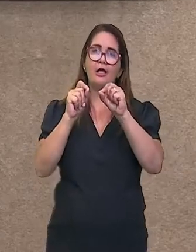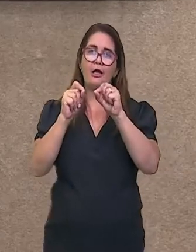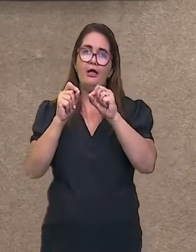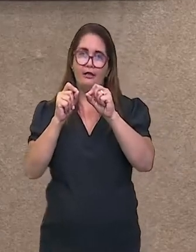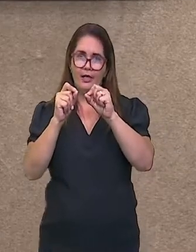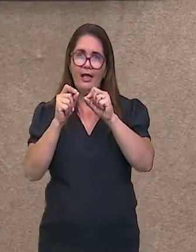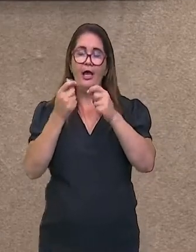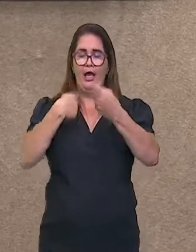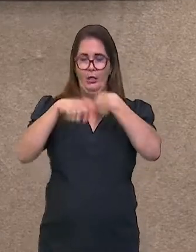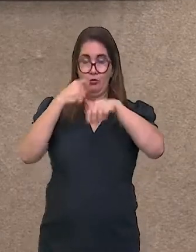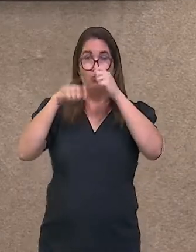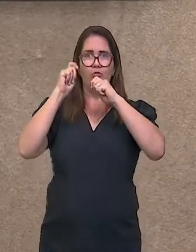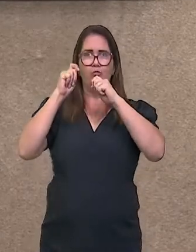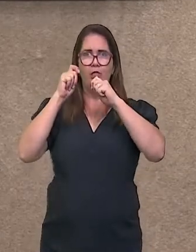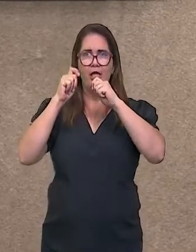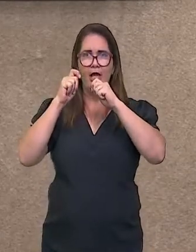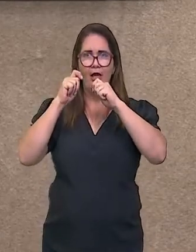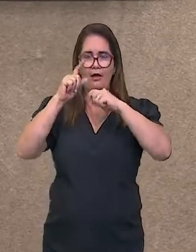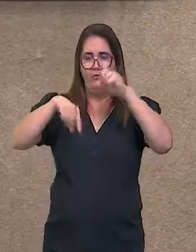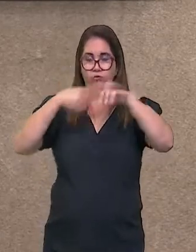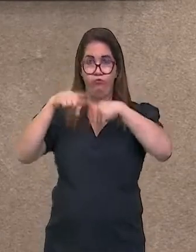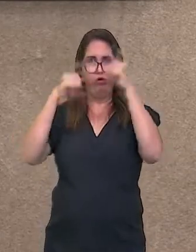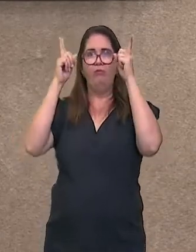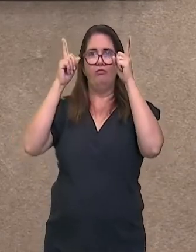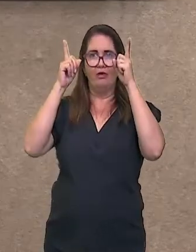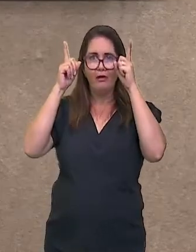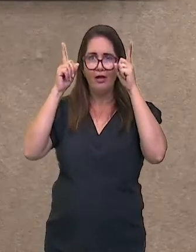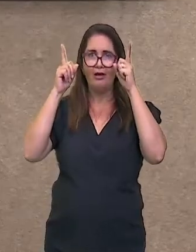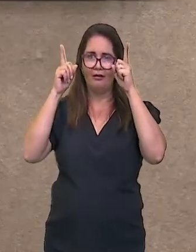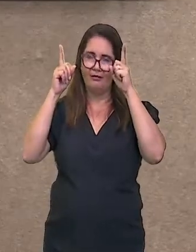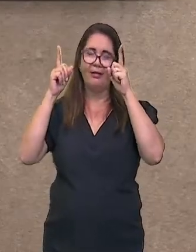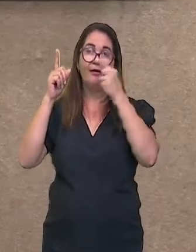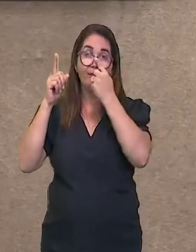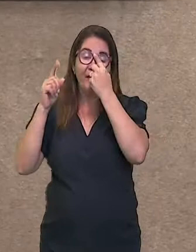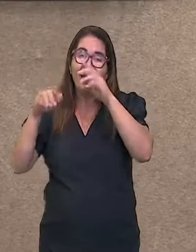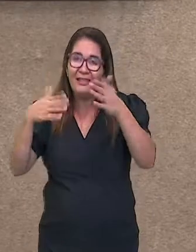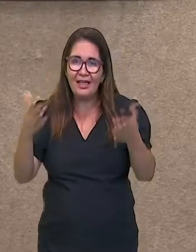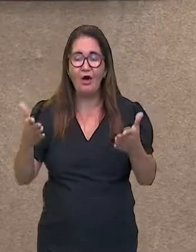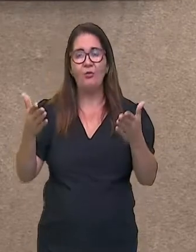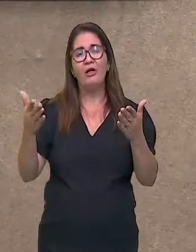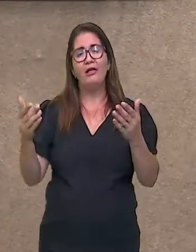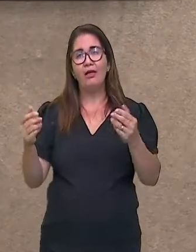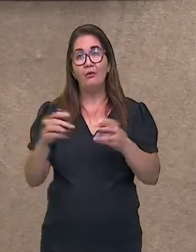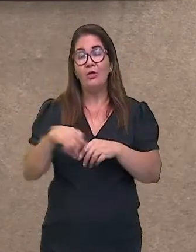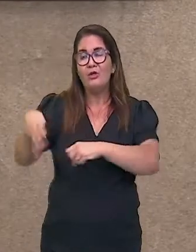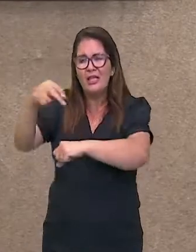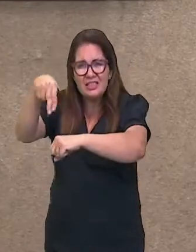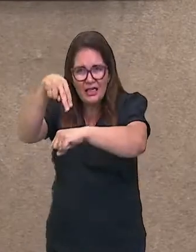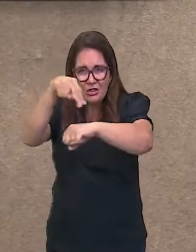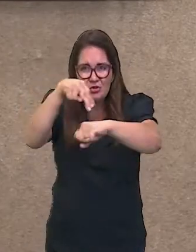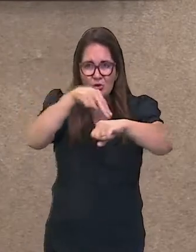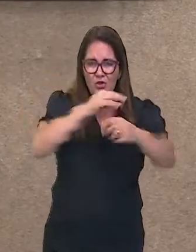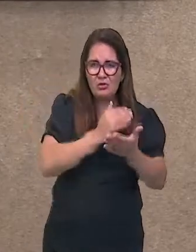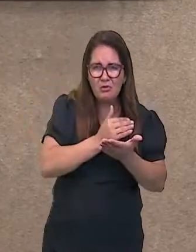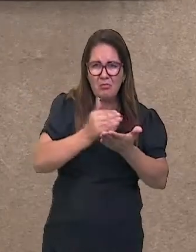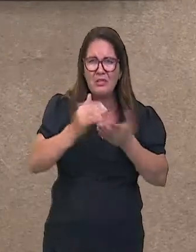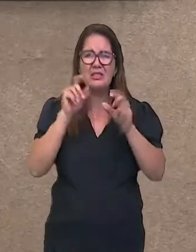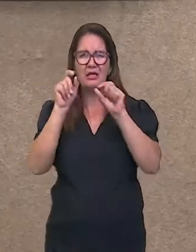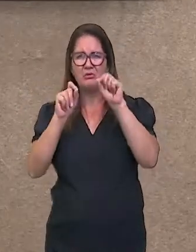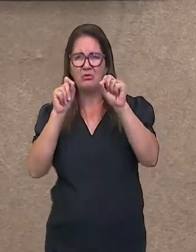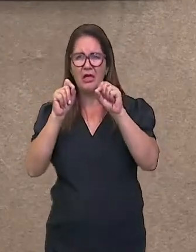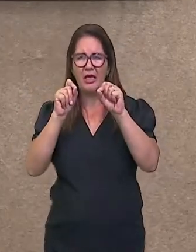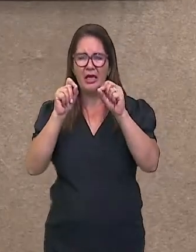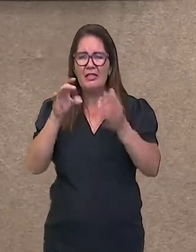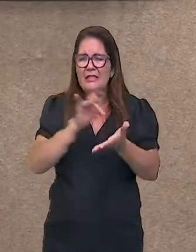povos. Tendo em vista todo esse quadro de tensão e rivalidades de nações ou de países, as